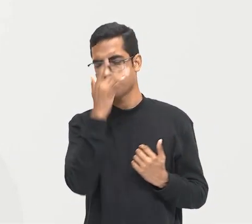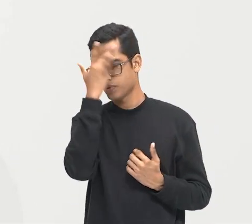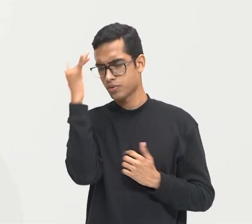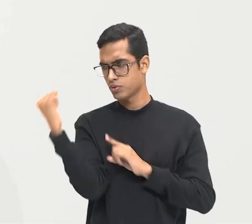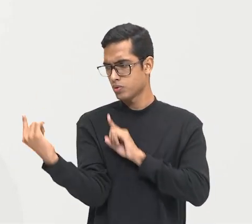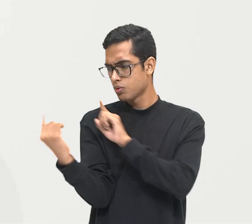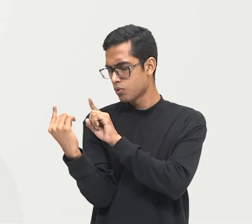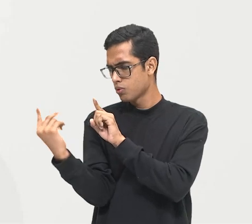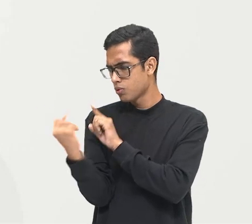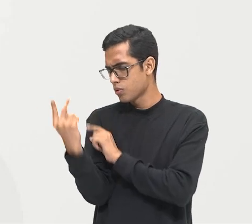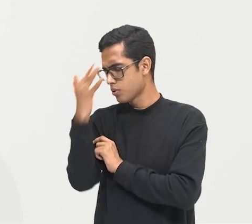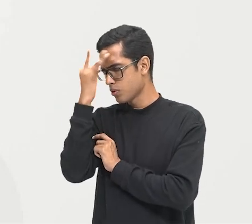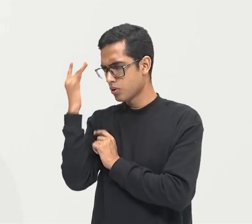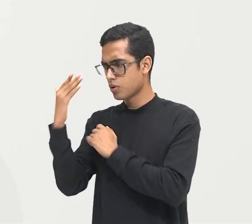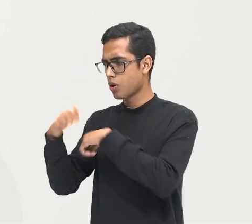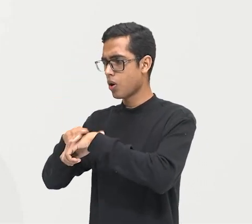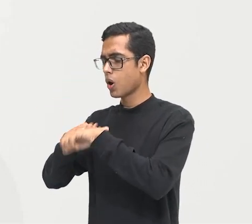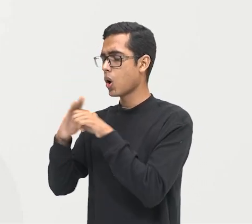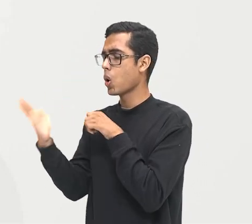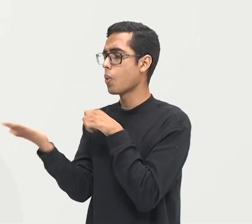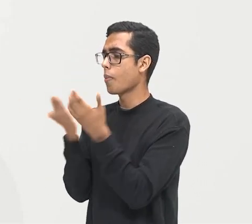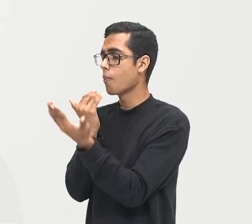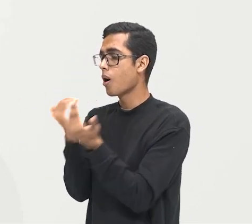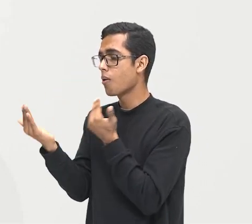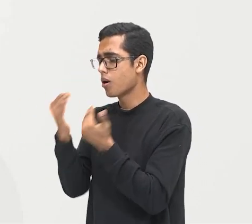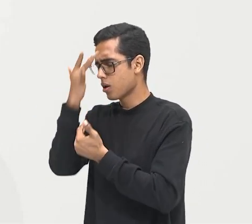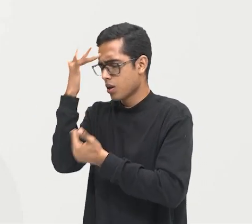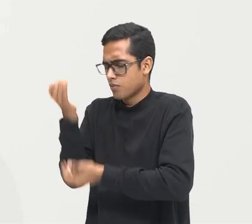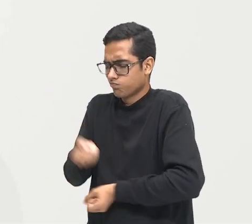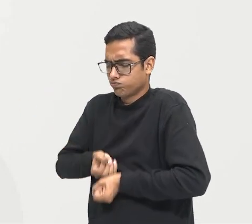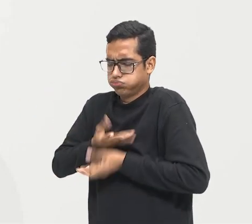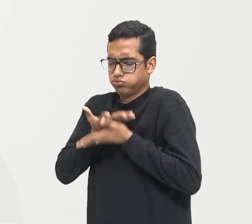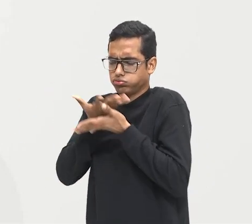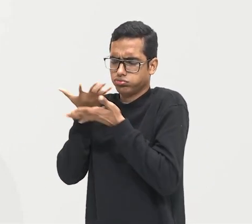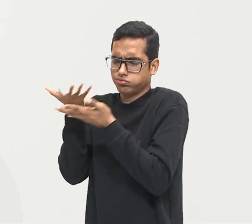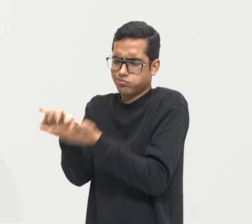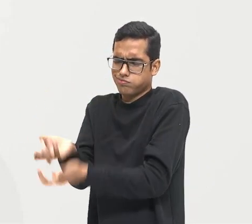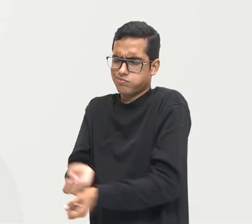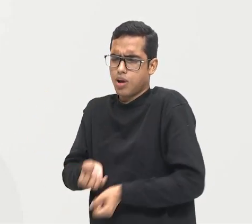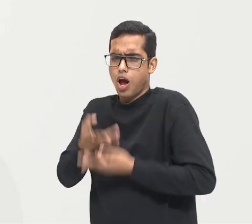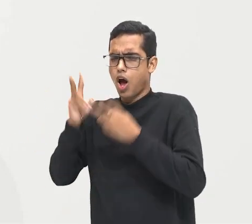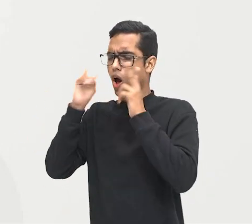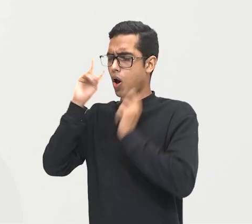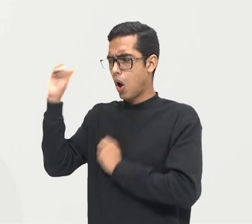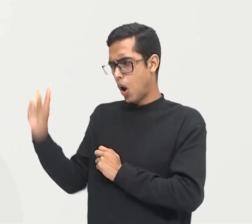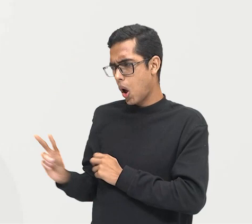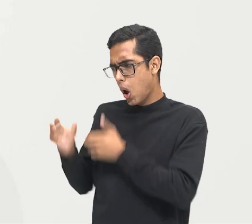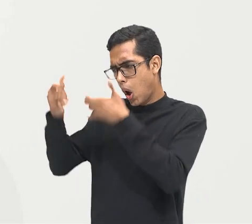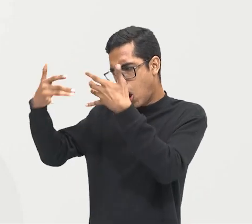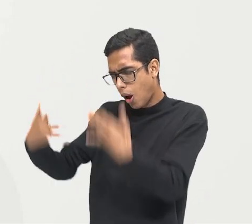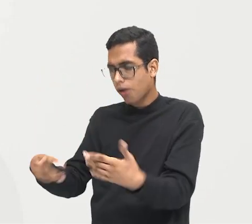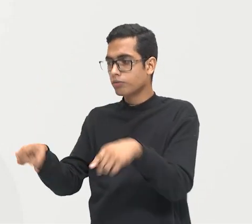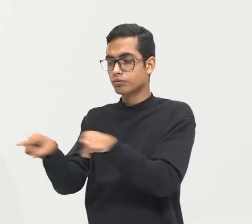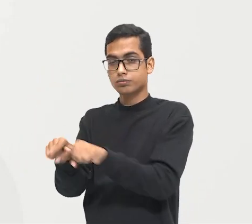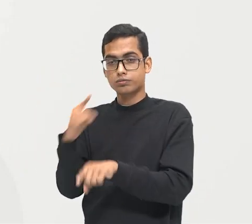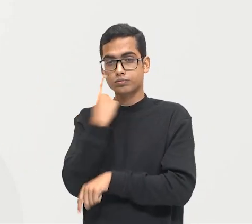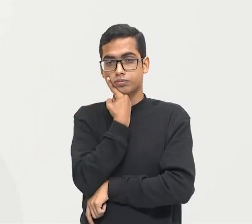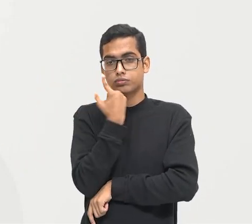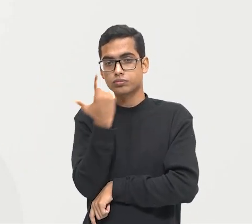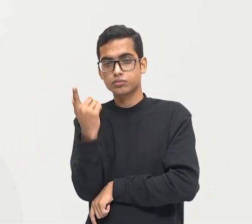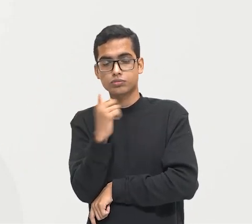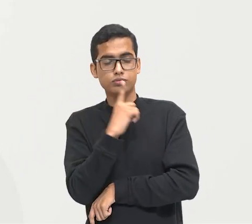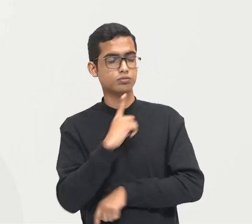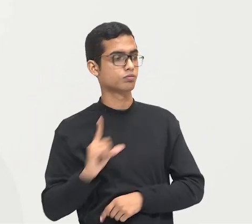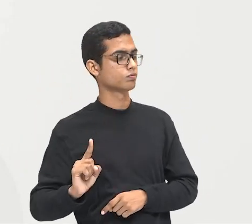pessoas conversando. E essa aqui, provavelmente, ela está desabafando, está falando ali, contando uma história para a amiga dela. E aí, ela